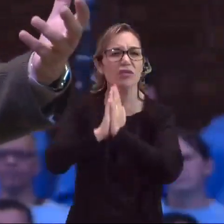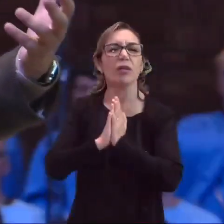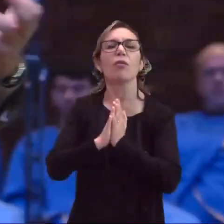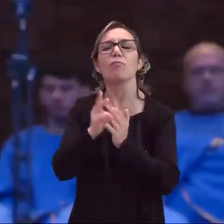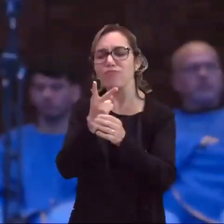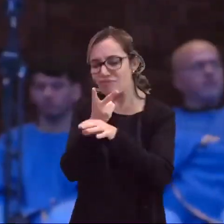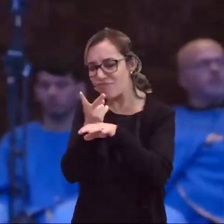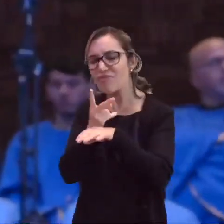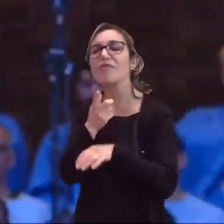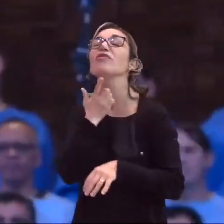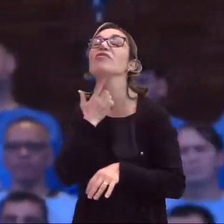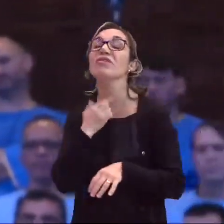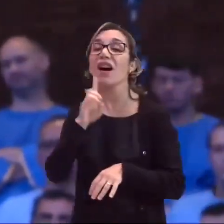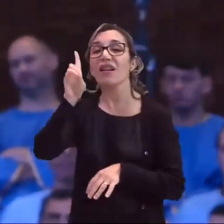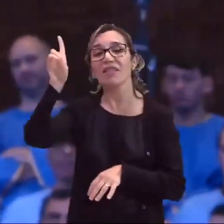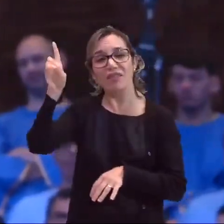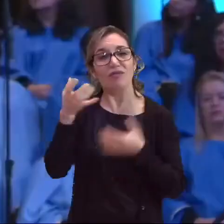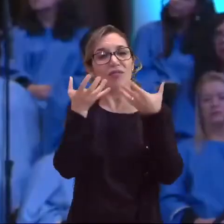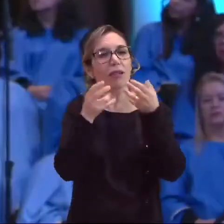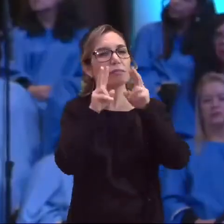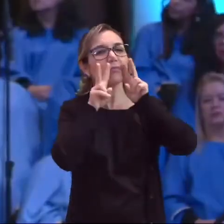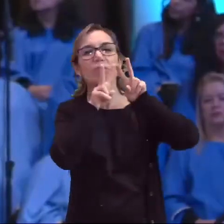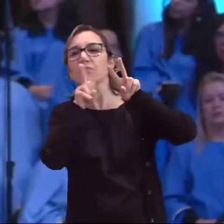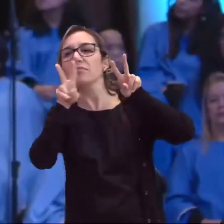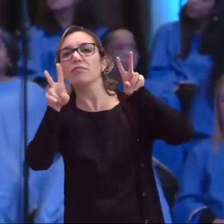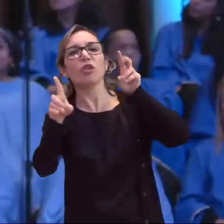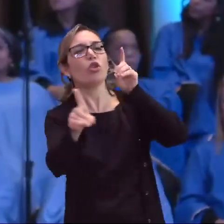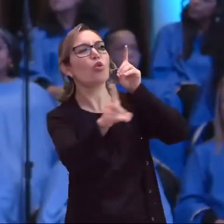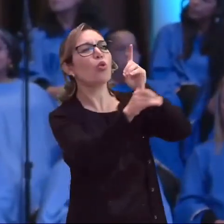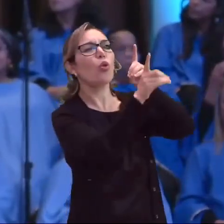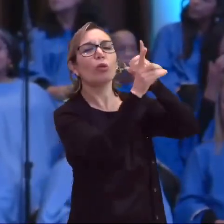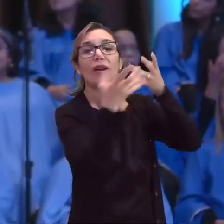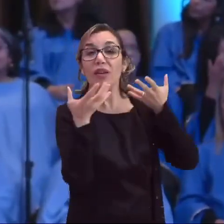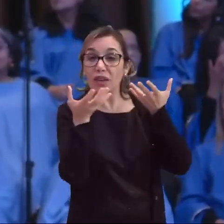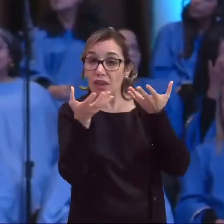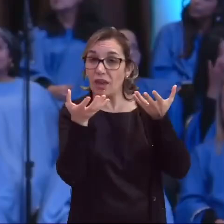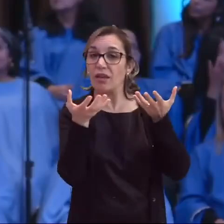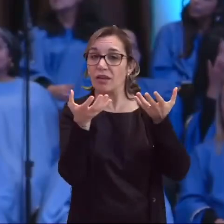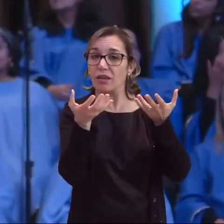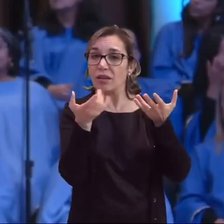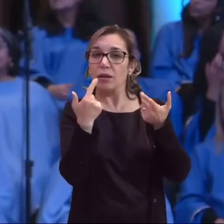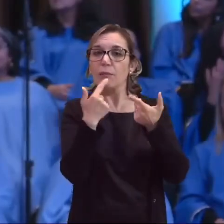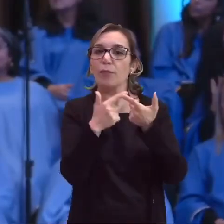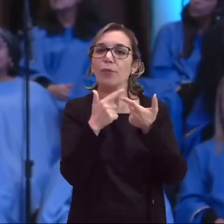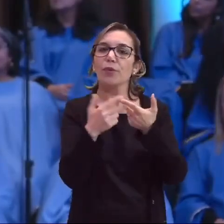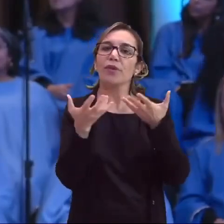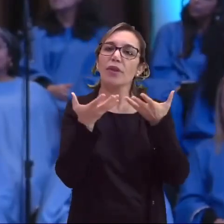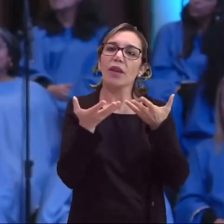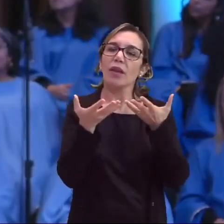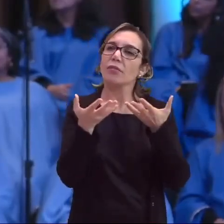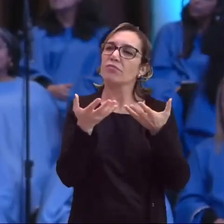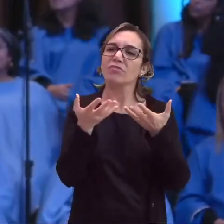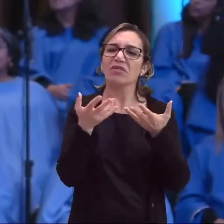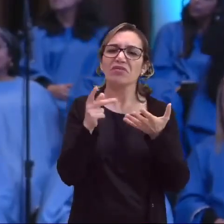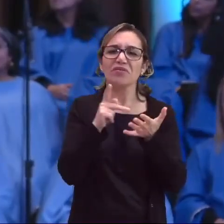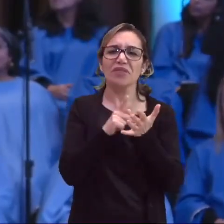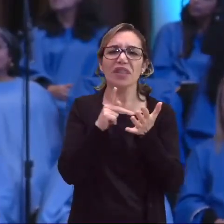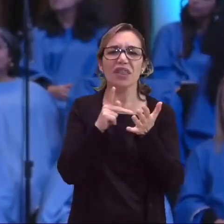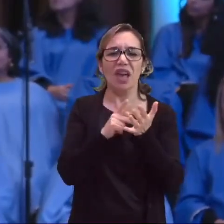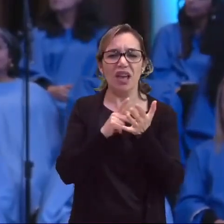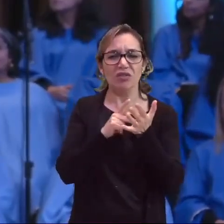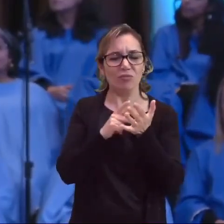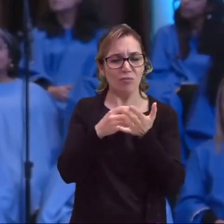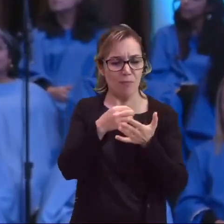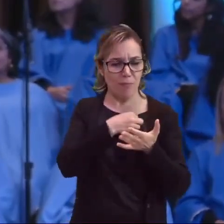ensinando para a gente de intimidade exclusividade transparência vai ser uma naturalidade eu vou confessar